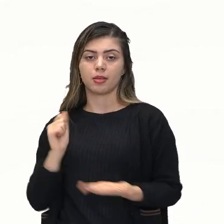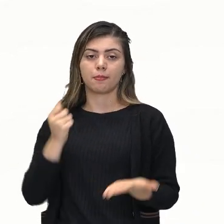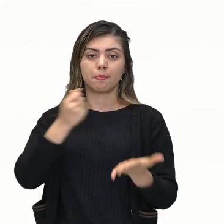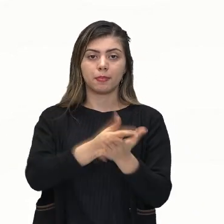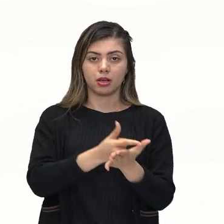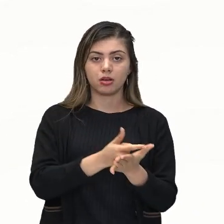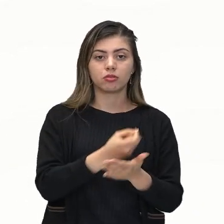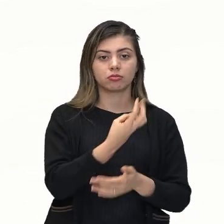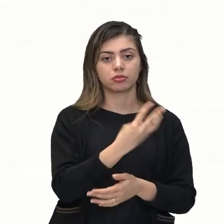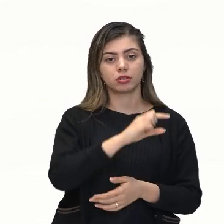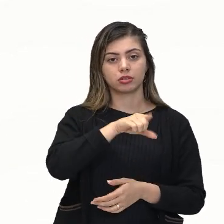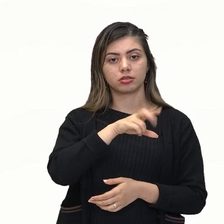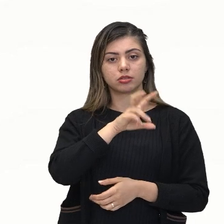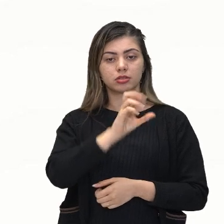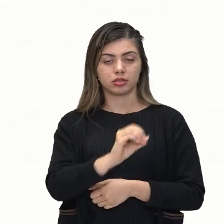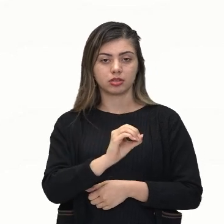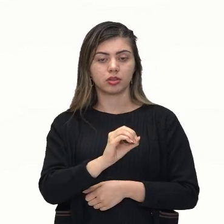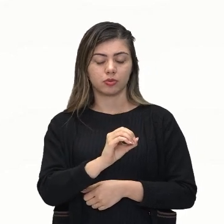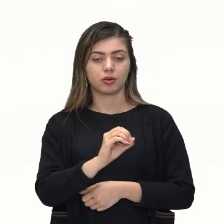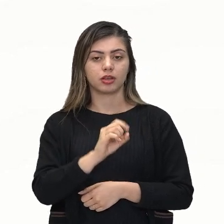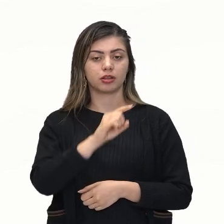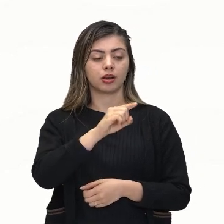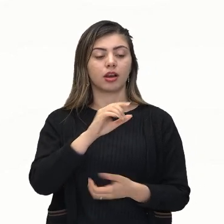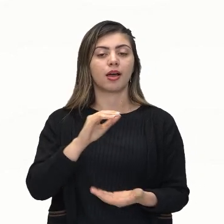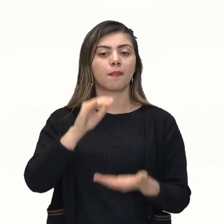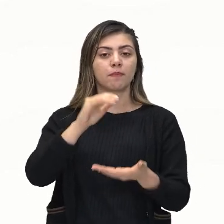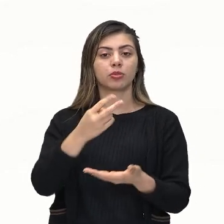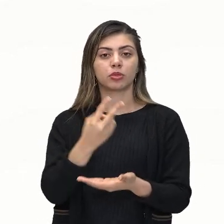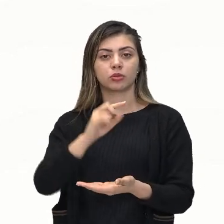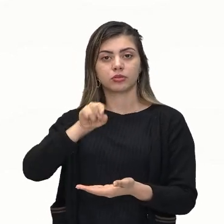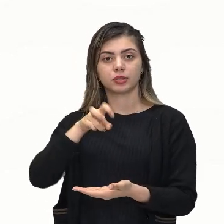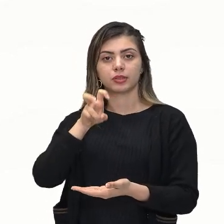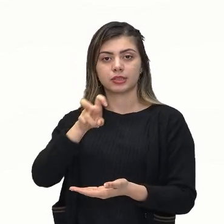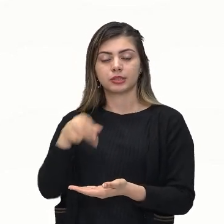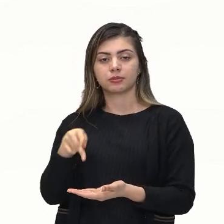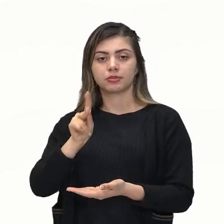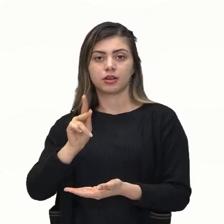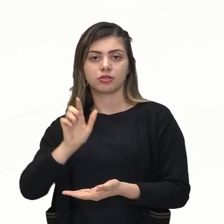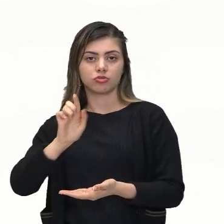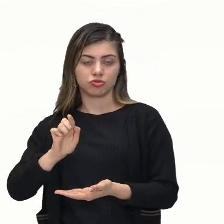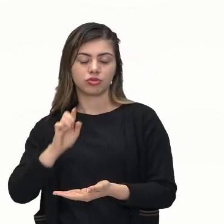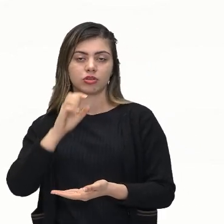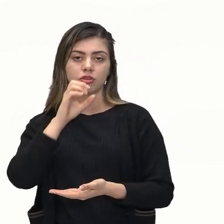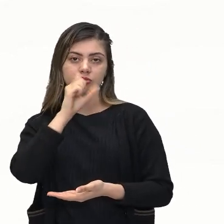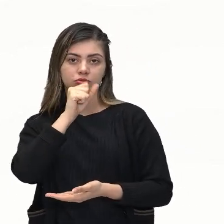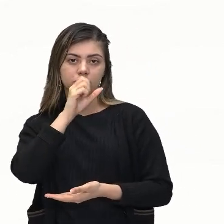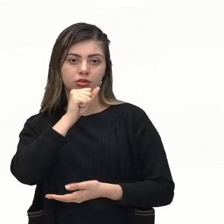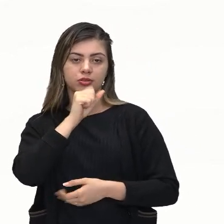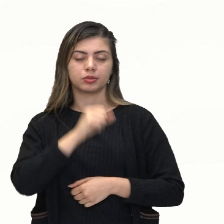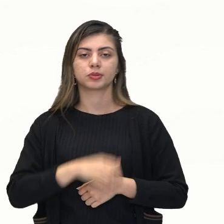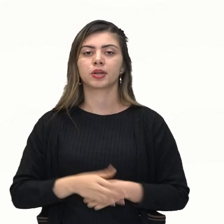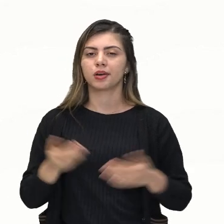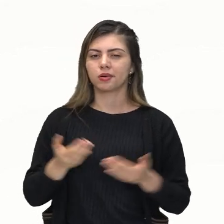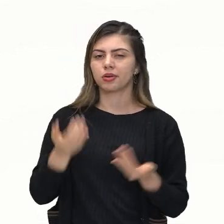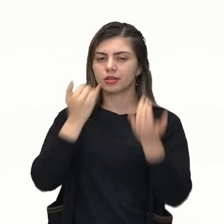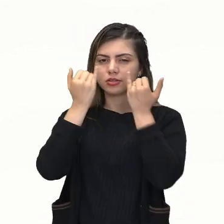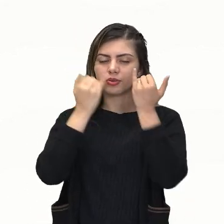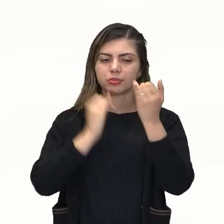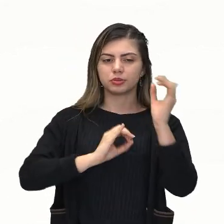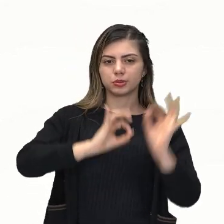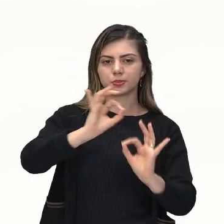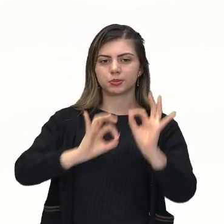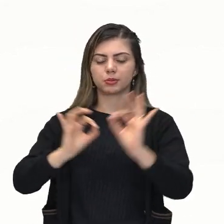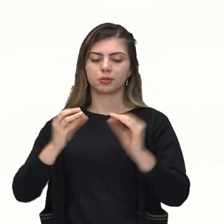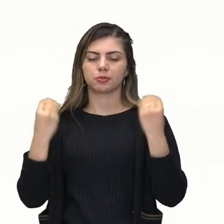3,50 por 2,5 kg de laranja. Então, vamos organizar aqui as nossas informações. Olha aí, vamos lá. A gente tem aqui, ó,